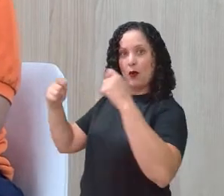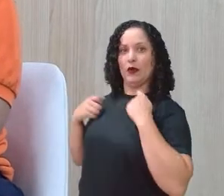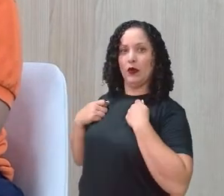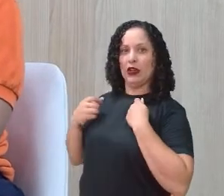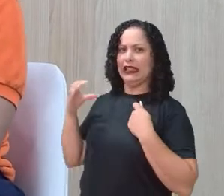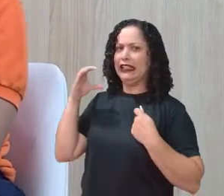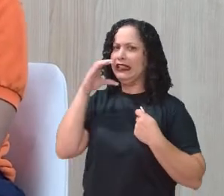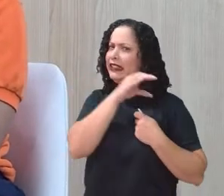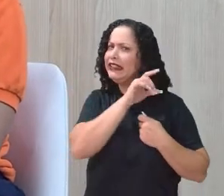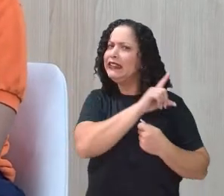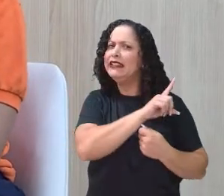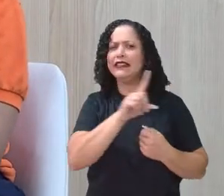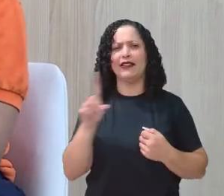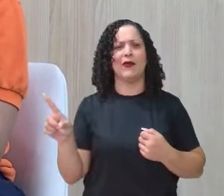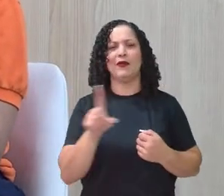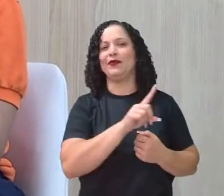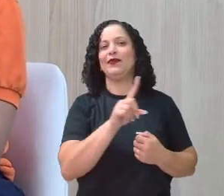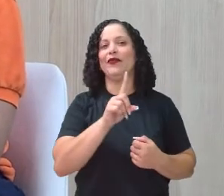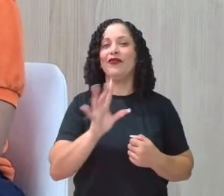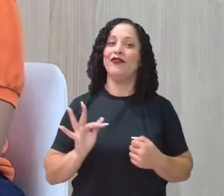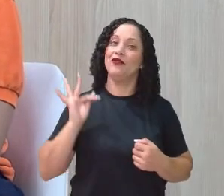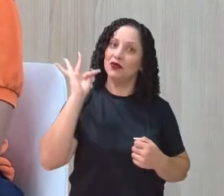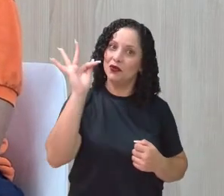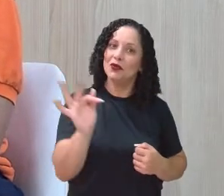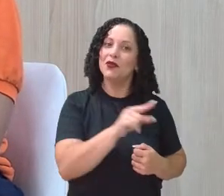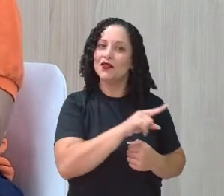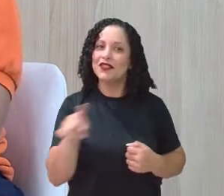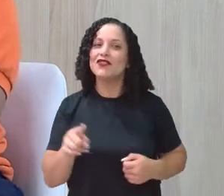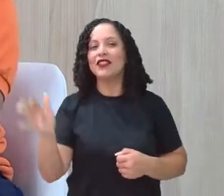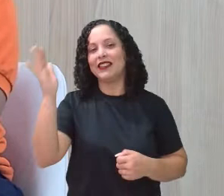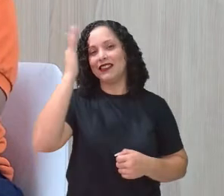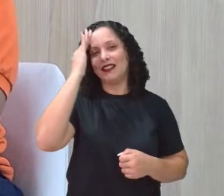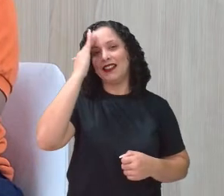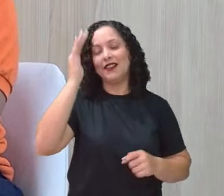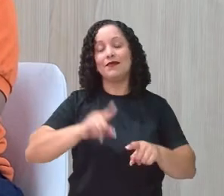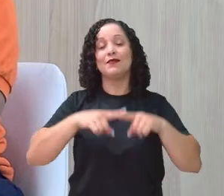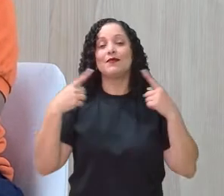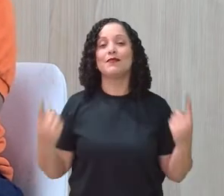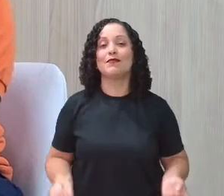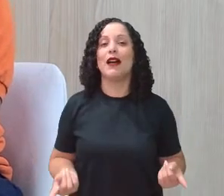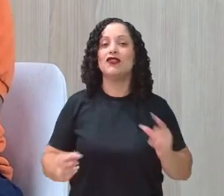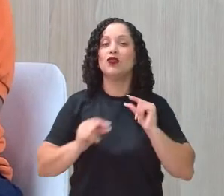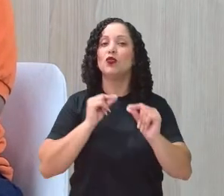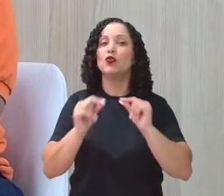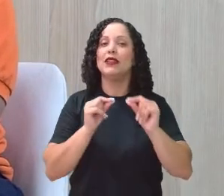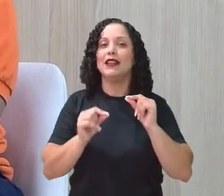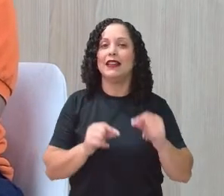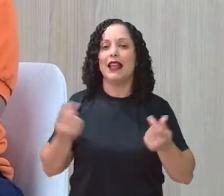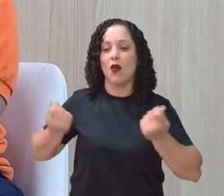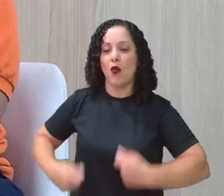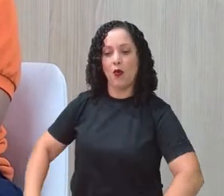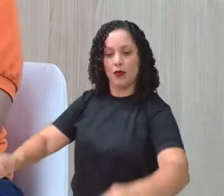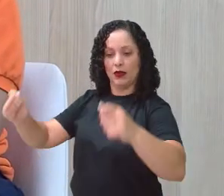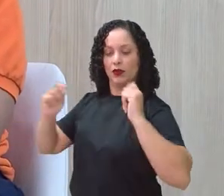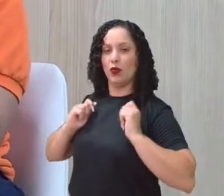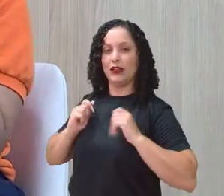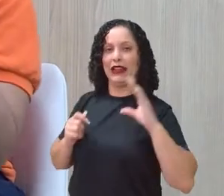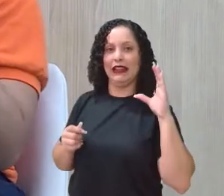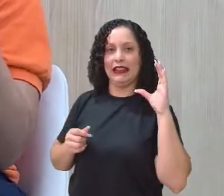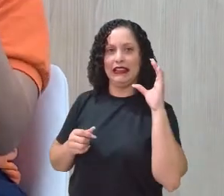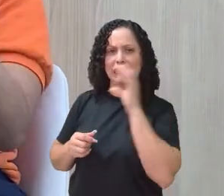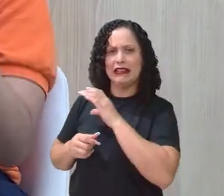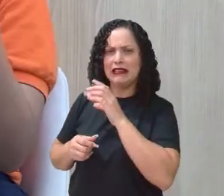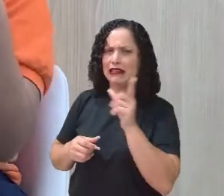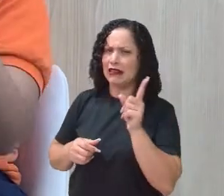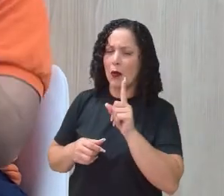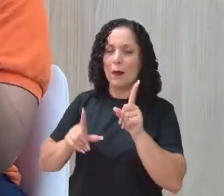quando tiverem aula de física, vão entender direitinho o que a gente está falando. Mas ele impede que você perca calor para o ambiente. E é justamente por isso que